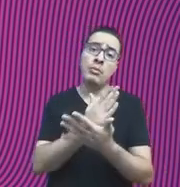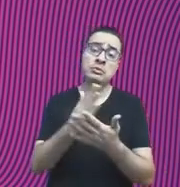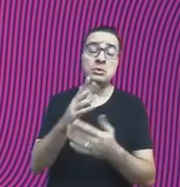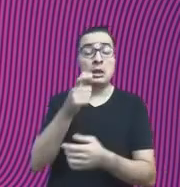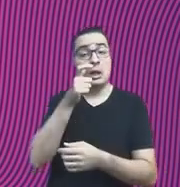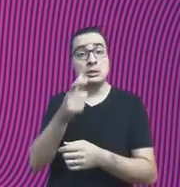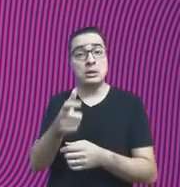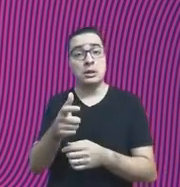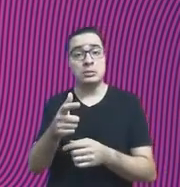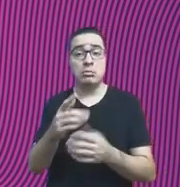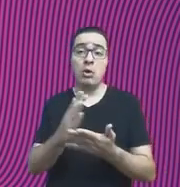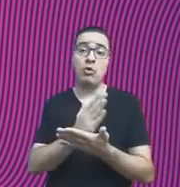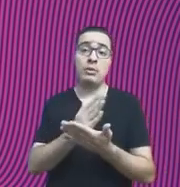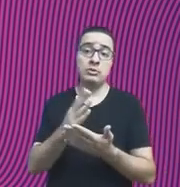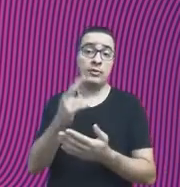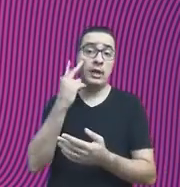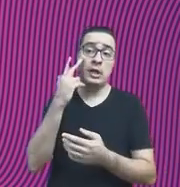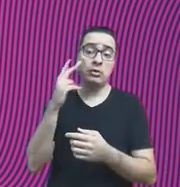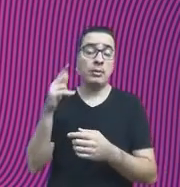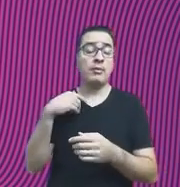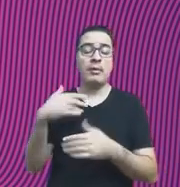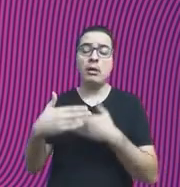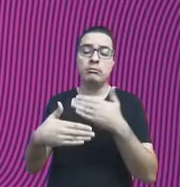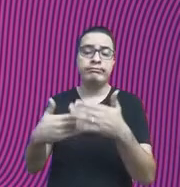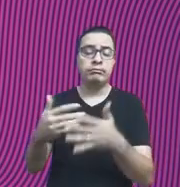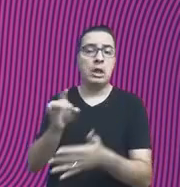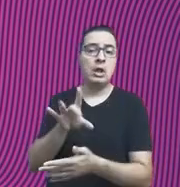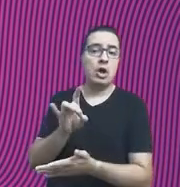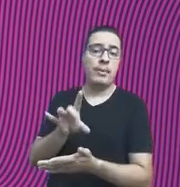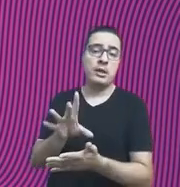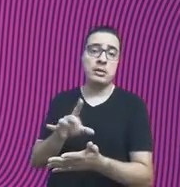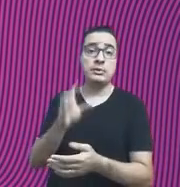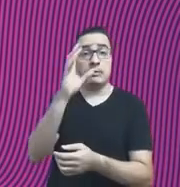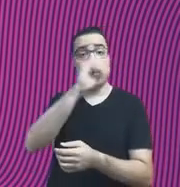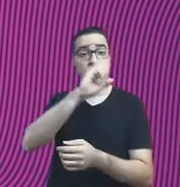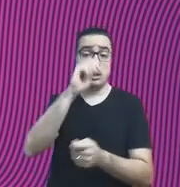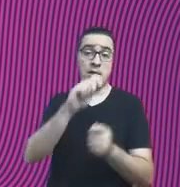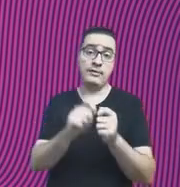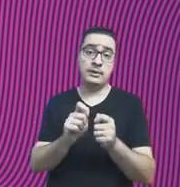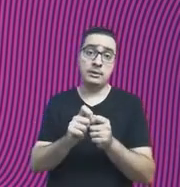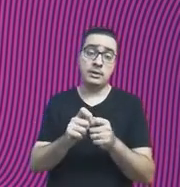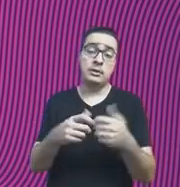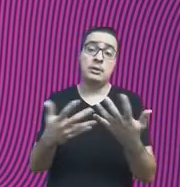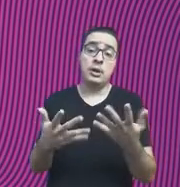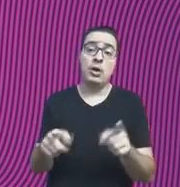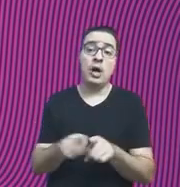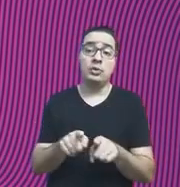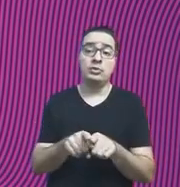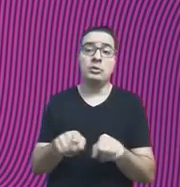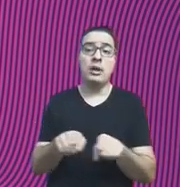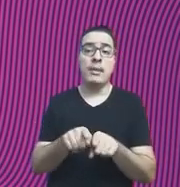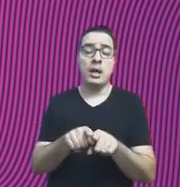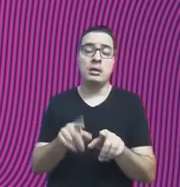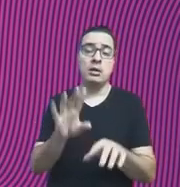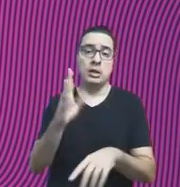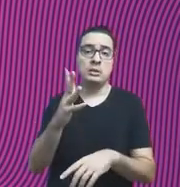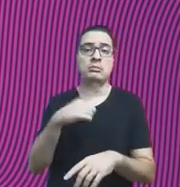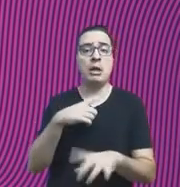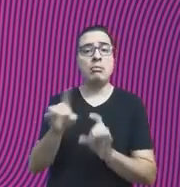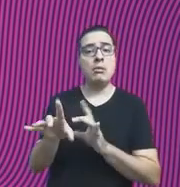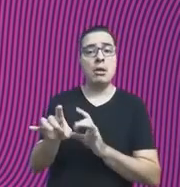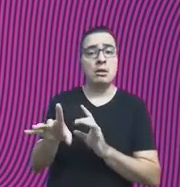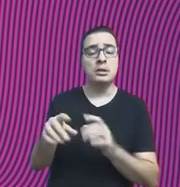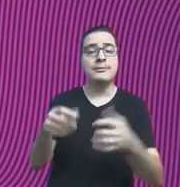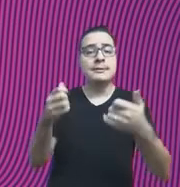vêm naturalmente, vêm por osmose, e você vai aprendendo a fazer. Então, eu acho que é um misto, eu acho que tem técnicas que você pode ajudar